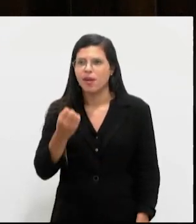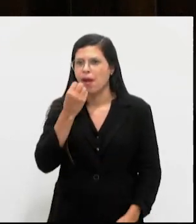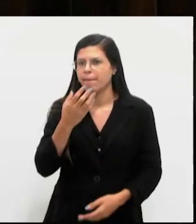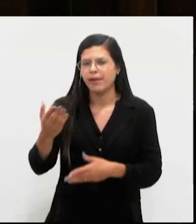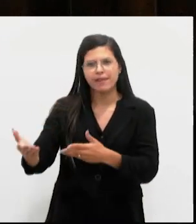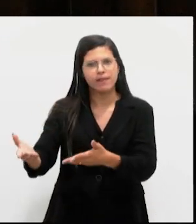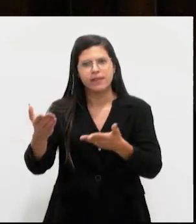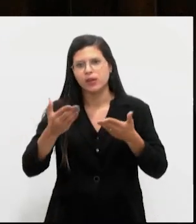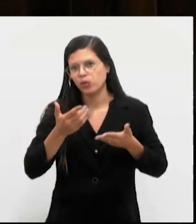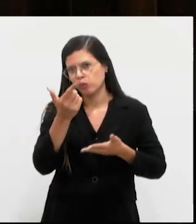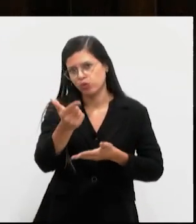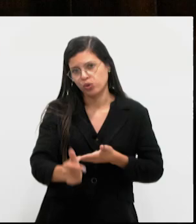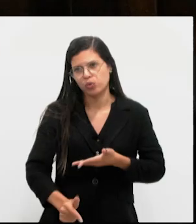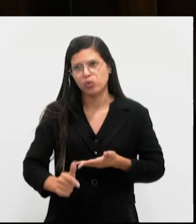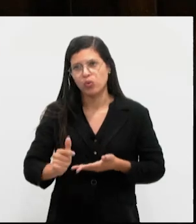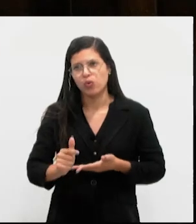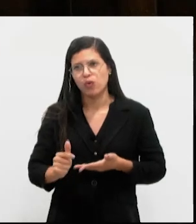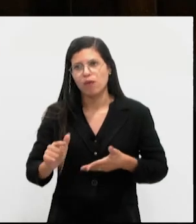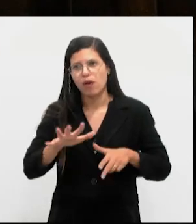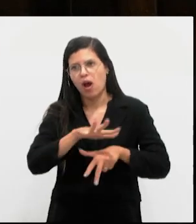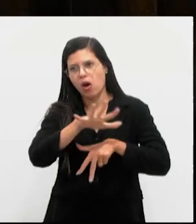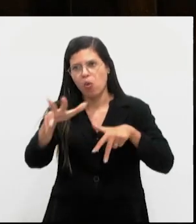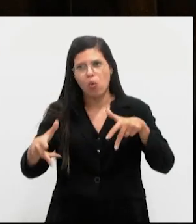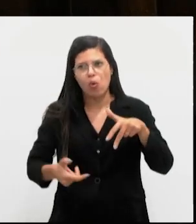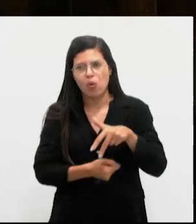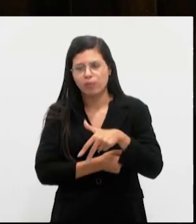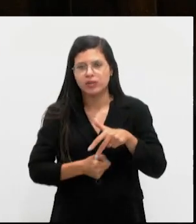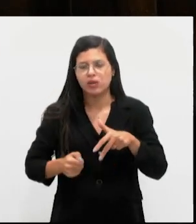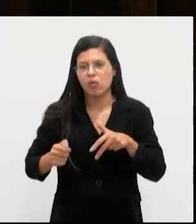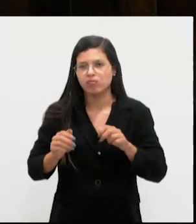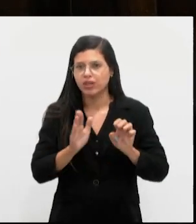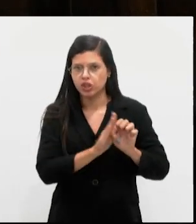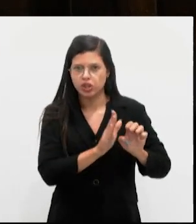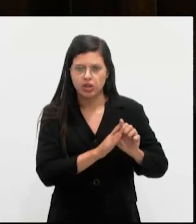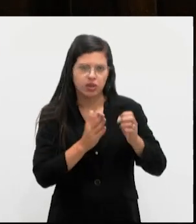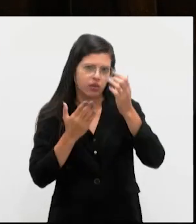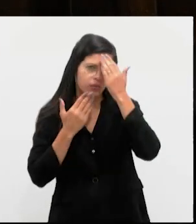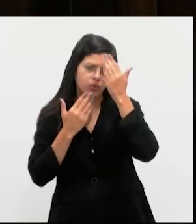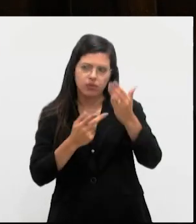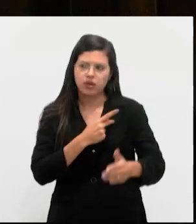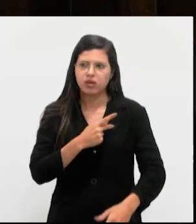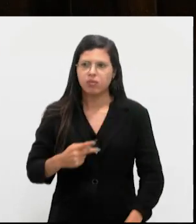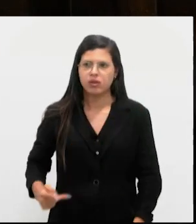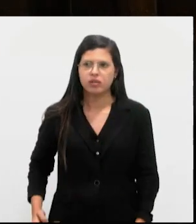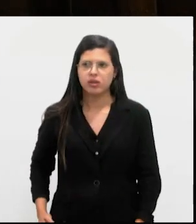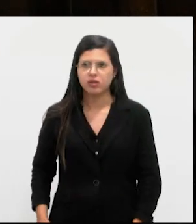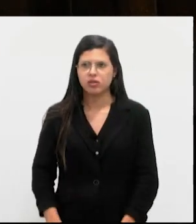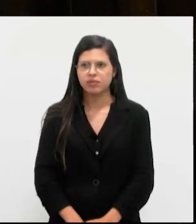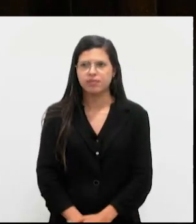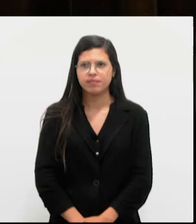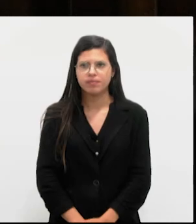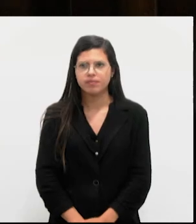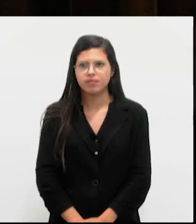bem-vindos novamente à corrupção da esquerda. Muito obrigado, presidente.